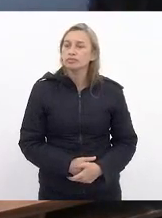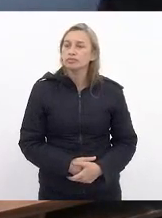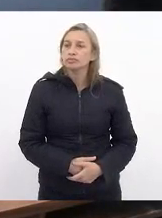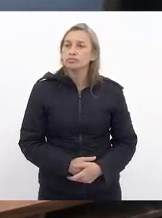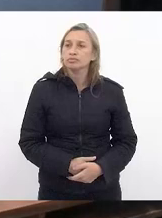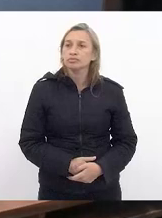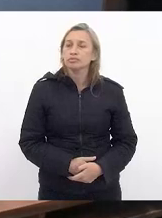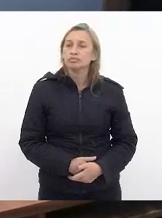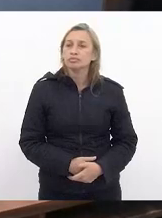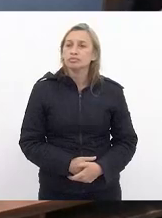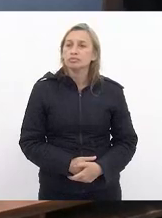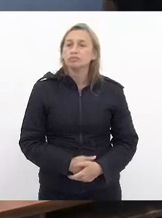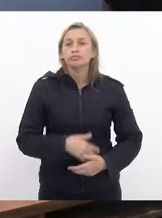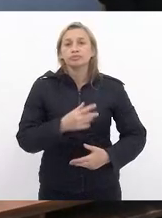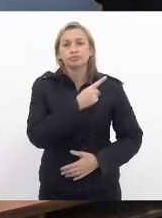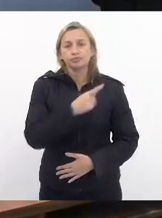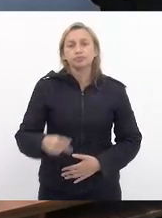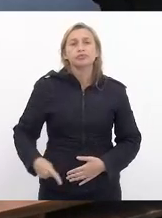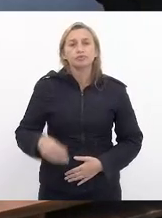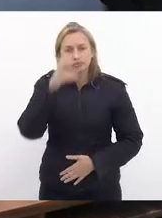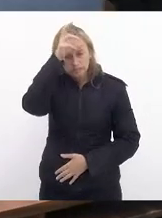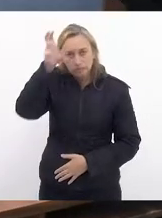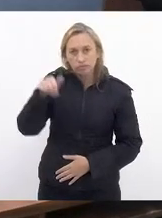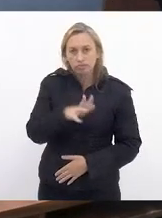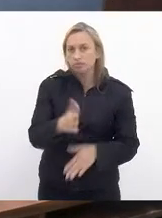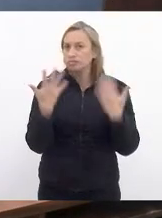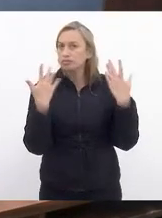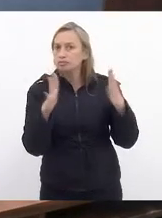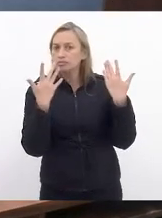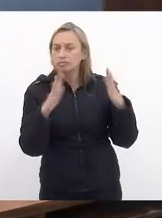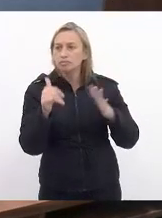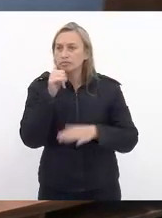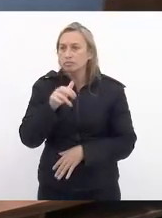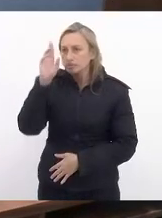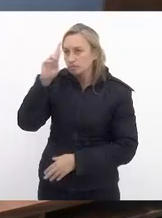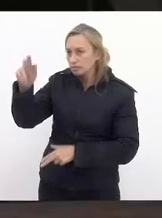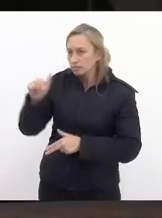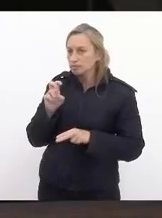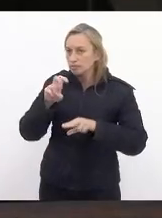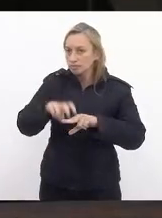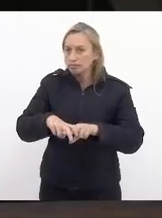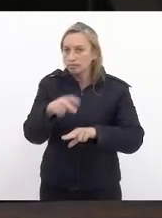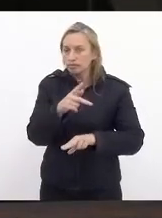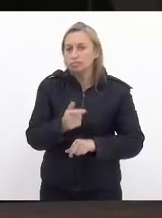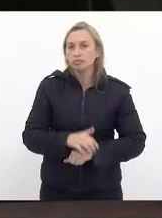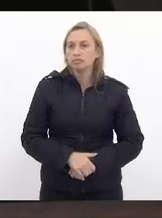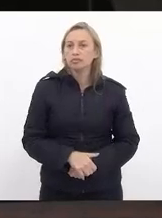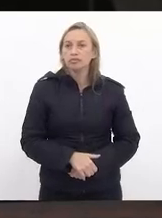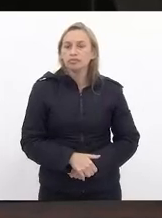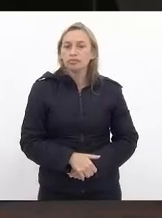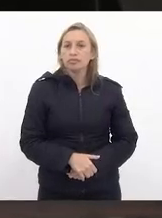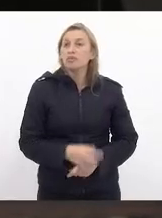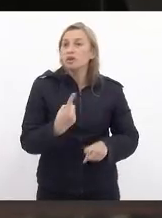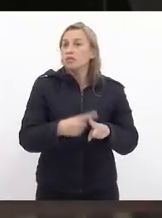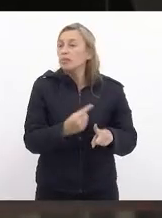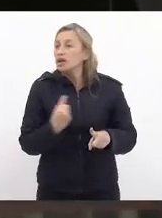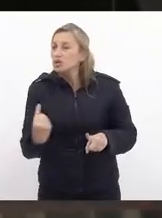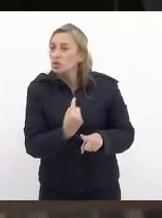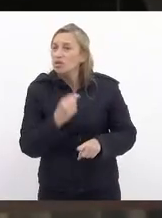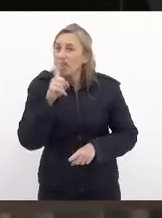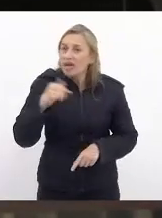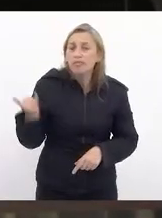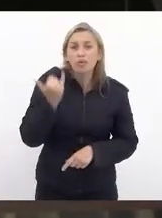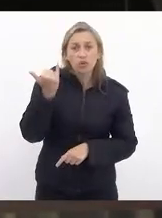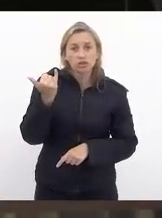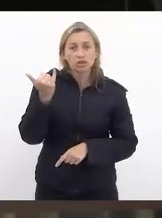o presidente Azul parabenizar a senhora sentada nessa cadeira porque para nós é